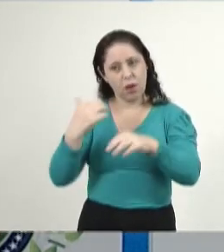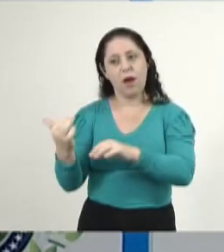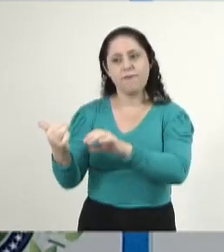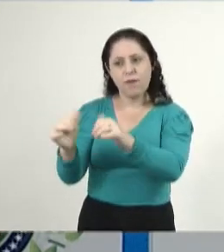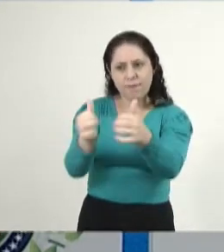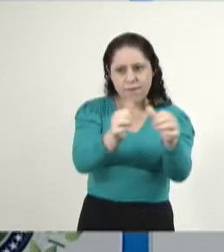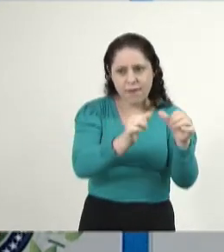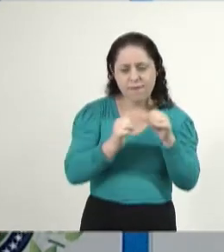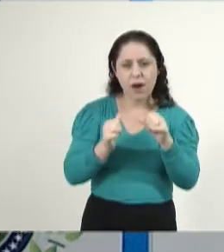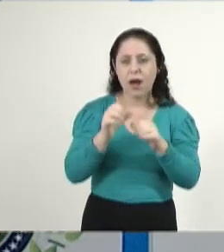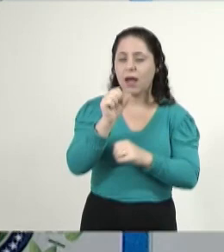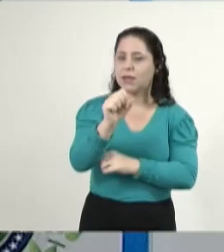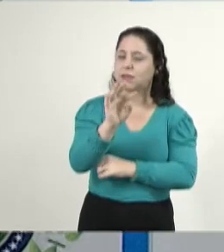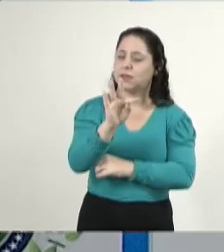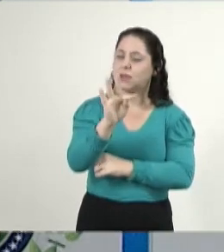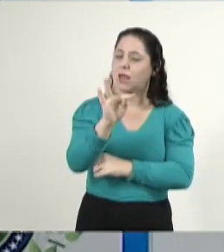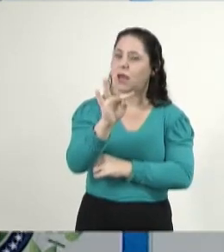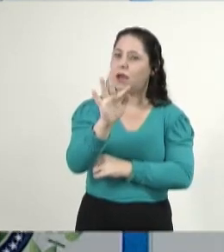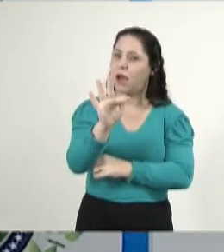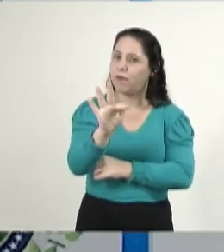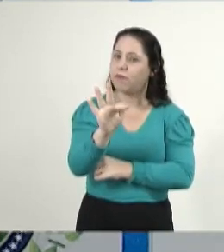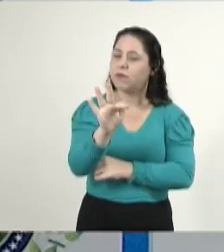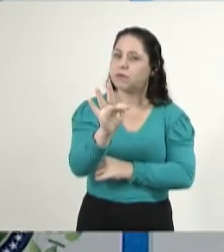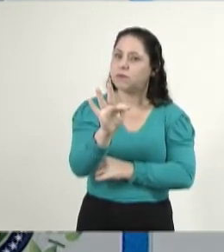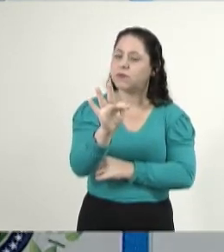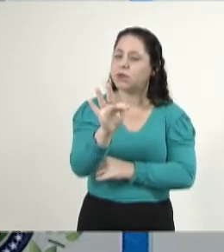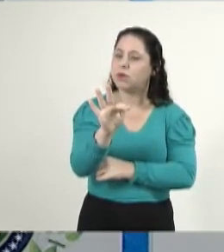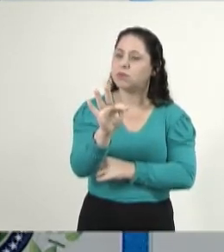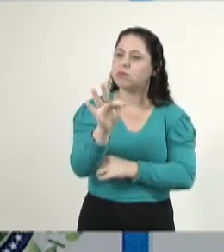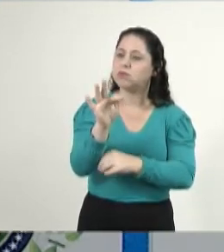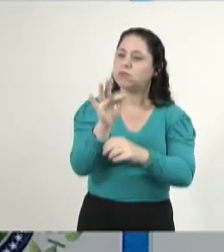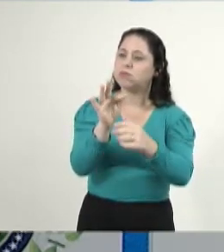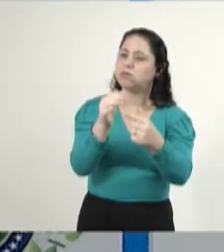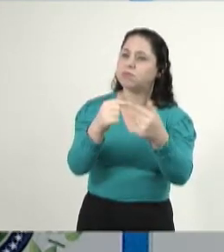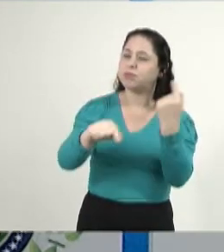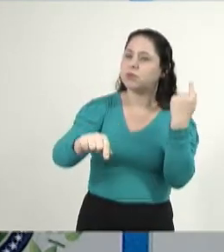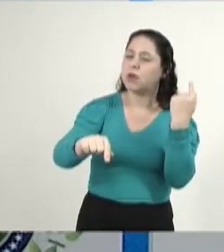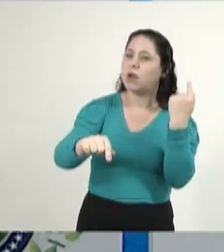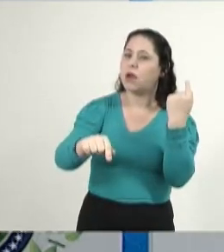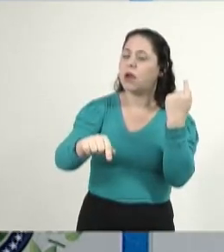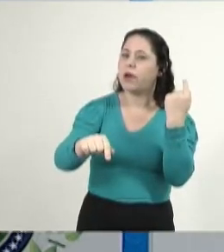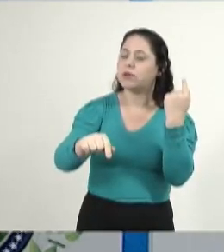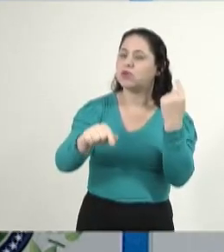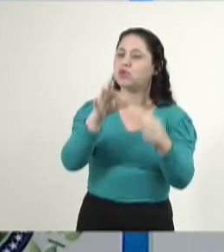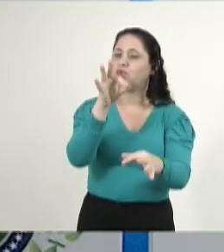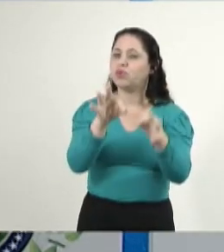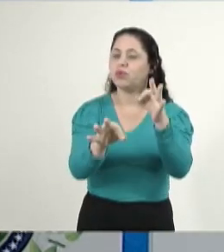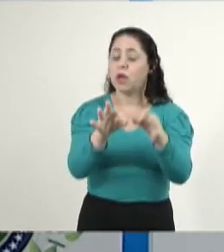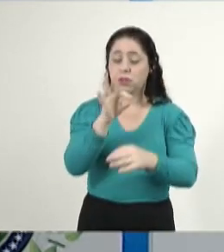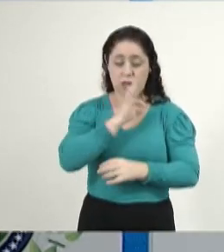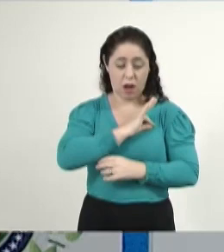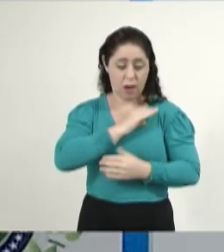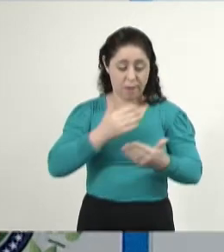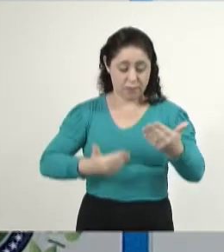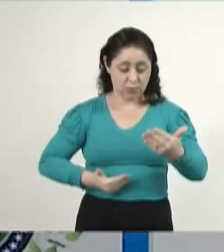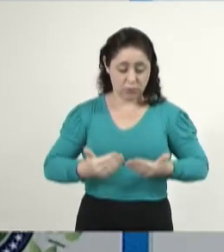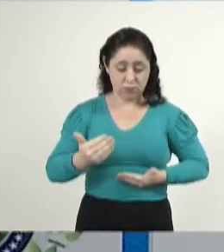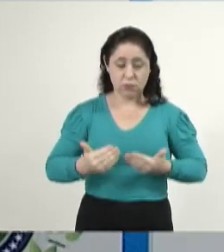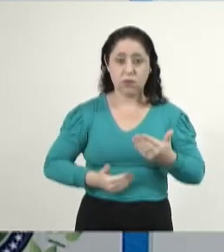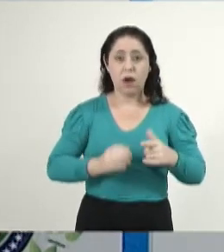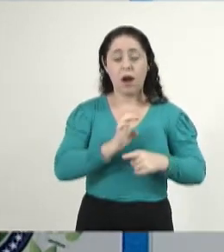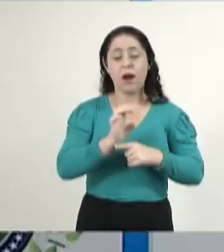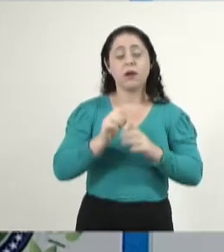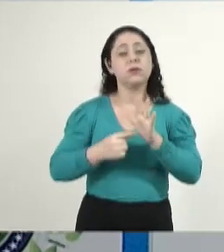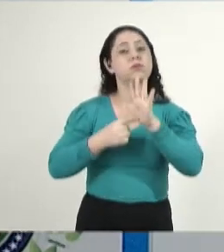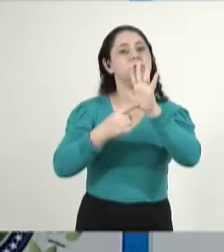análise do Supremo Tribunal Federal, numa ação direta de inconstitucionalidade, entendeu que o reajuste geral anual dos servidores precisa ser